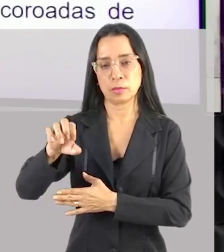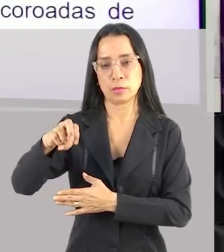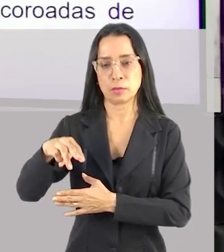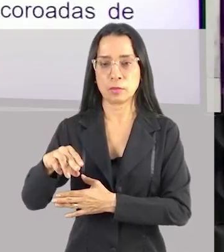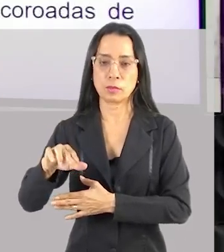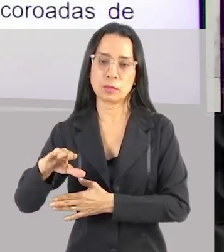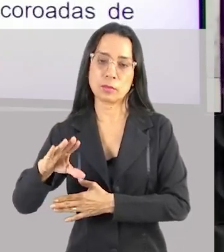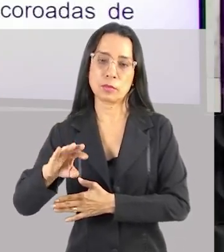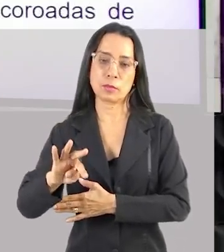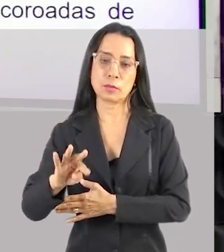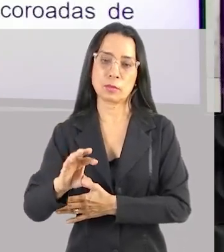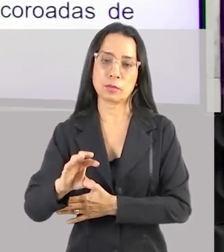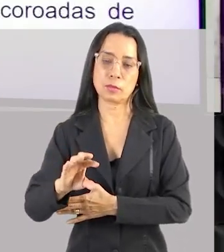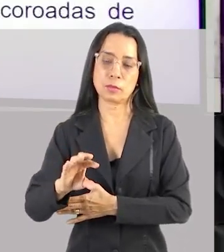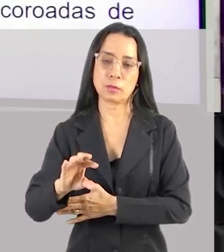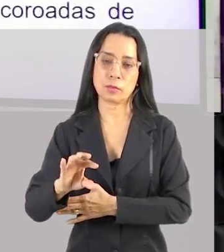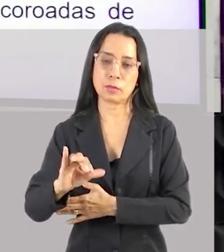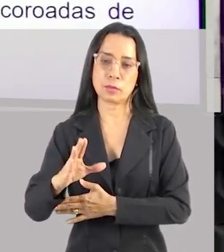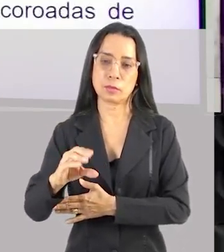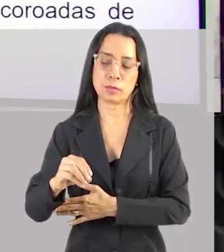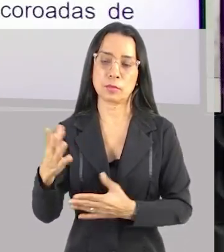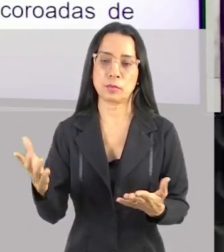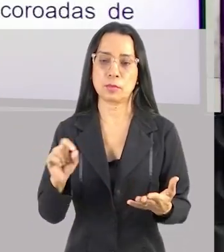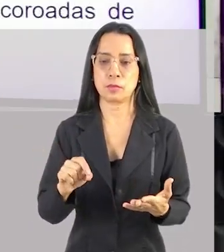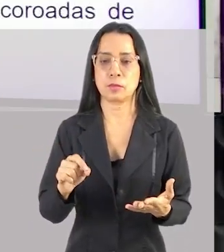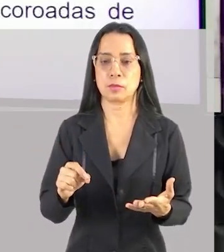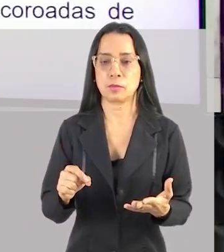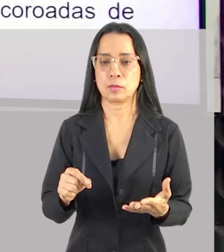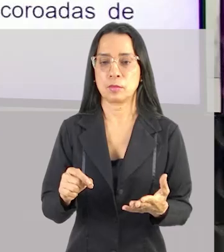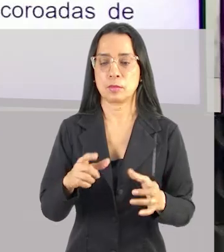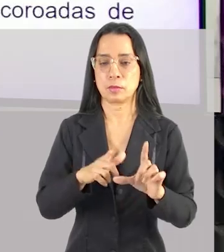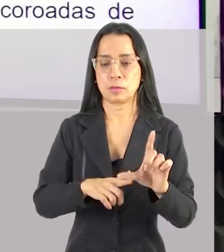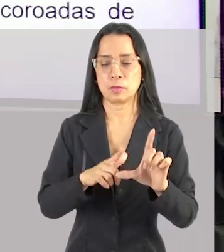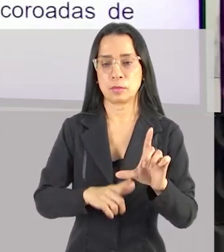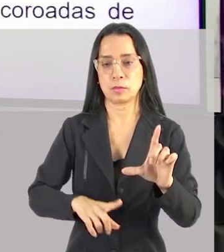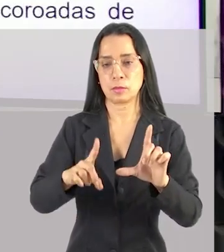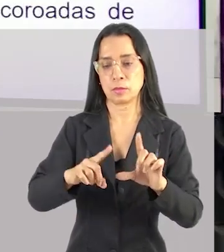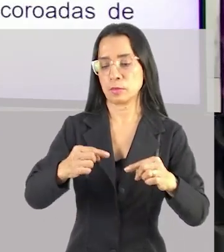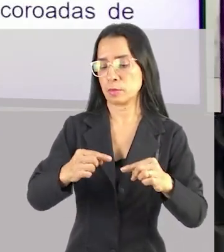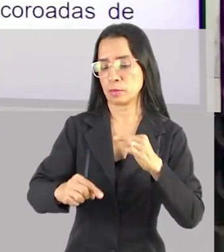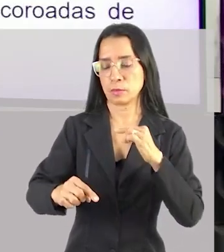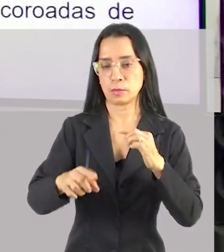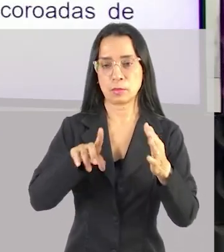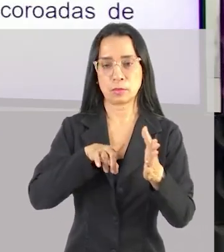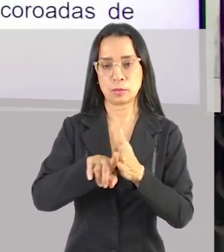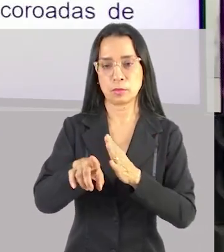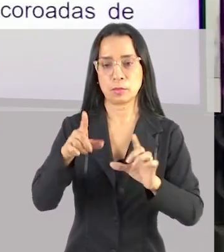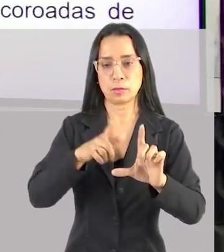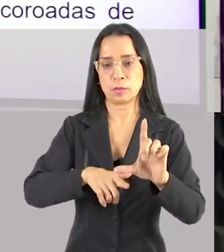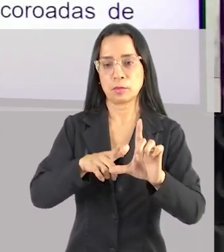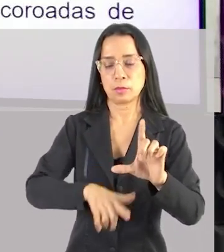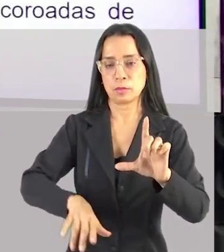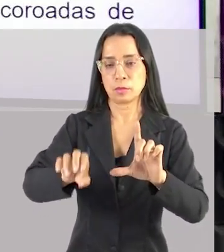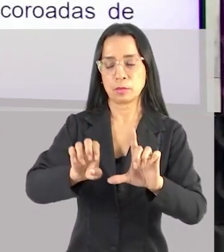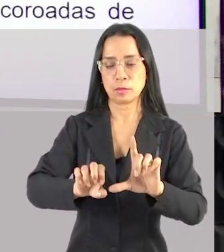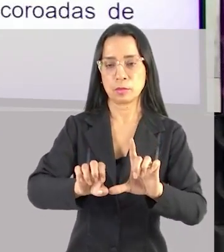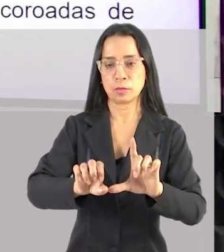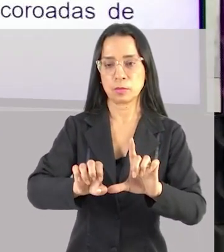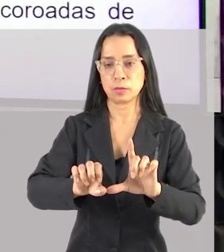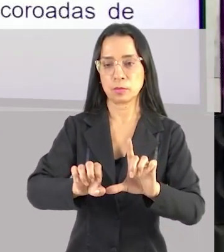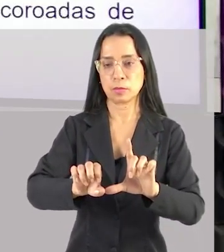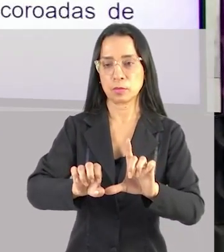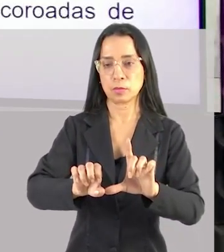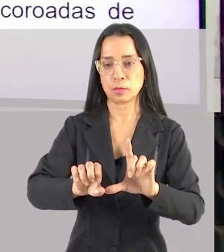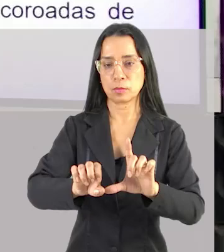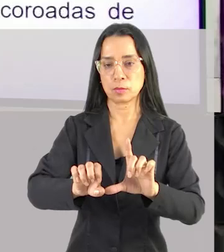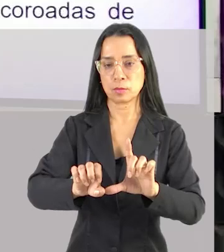a imperturbabilidade da alma. Então, a letra D ela não está adequada à questão. Letra E. Manifestação de